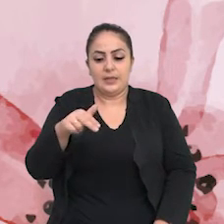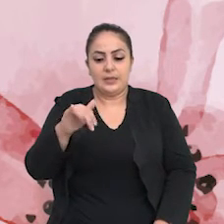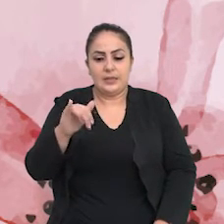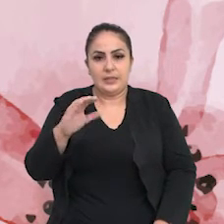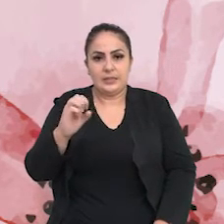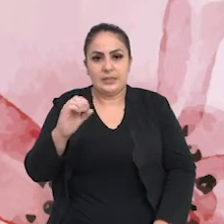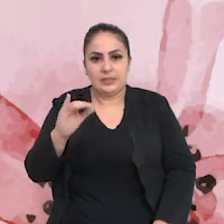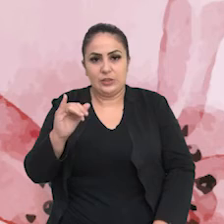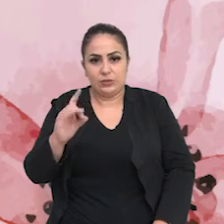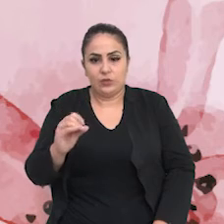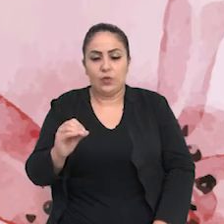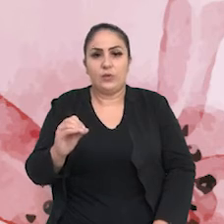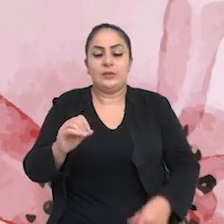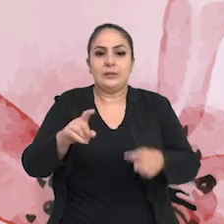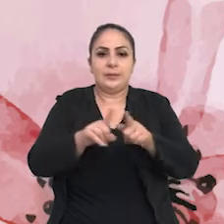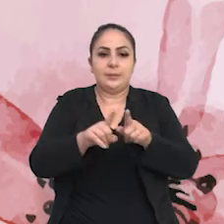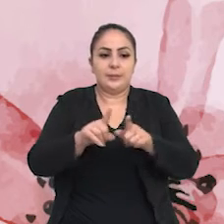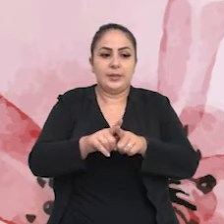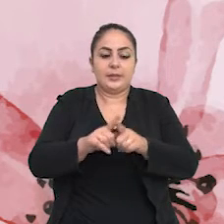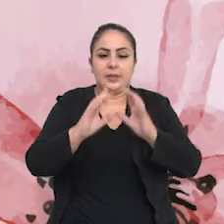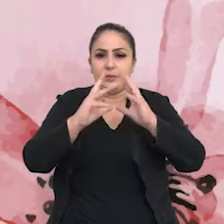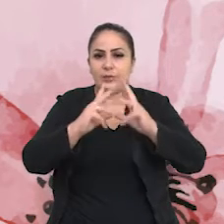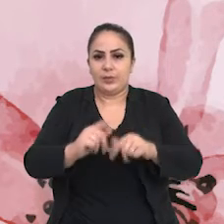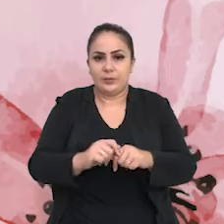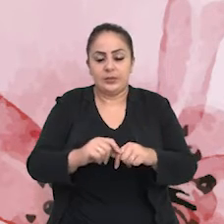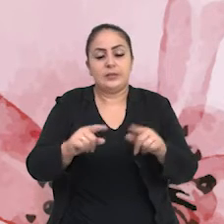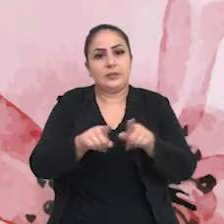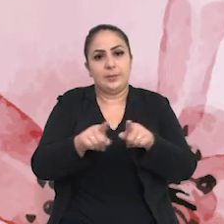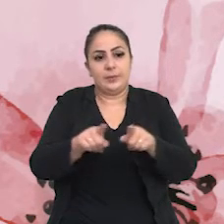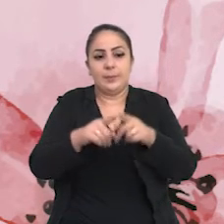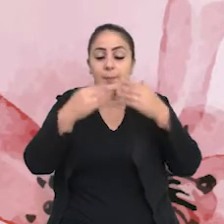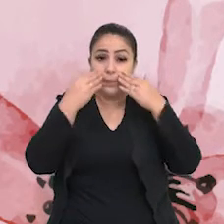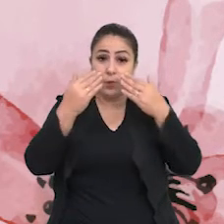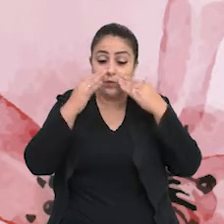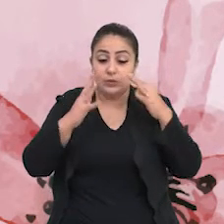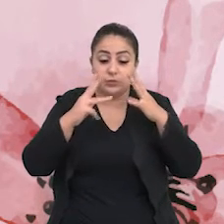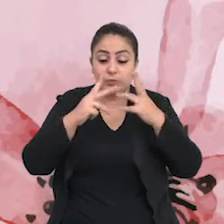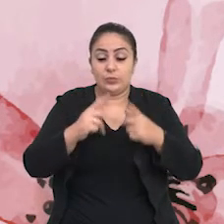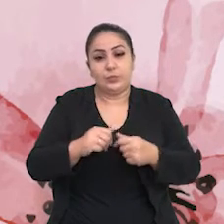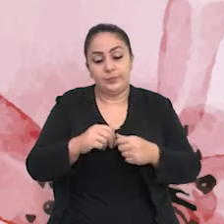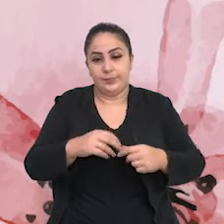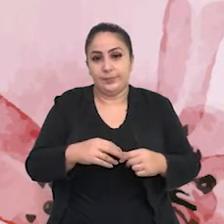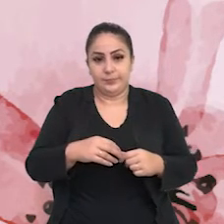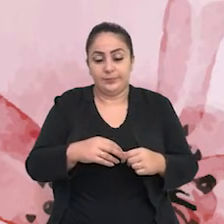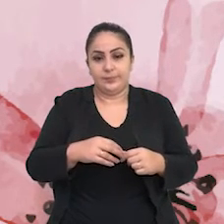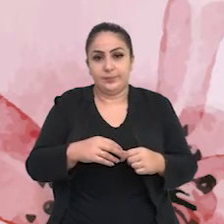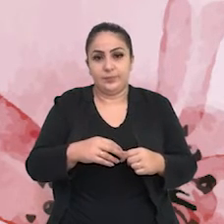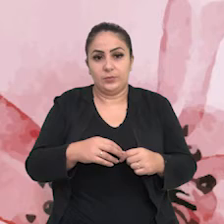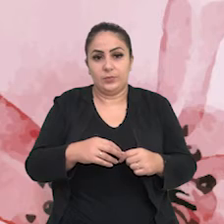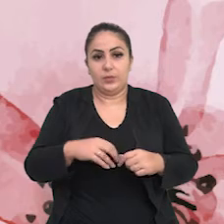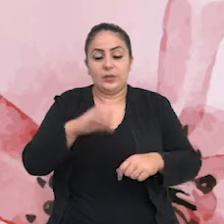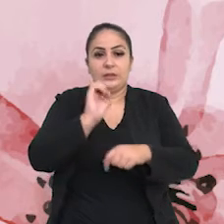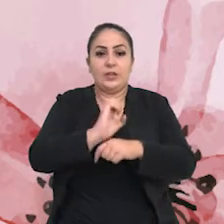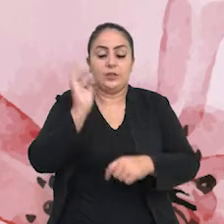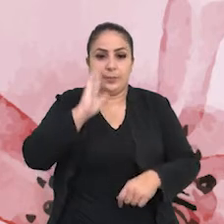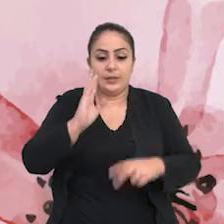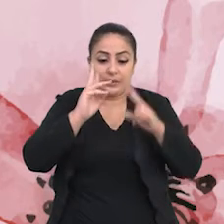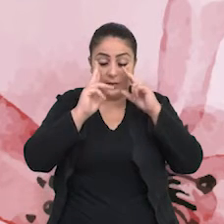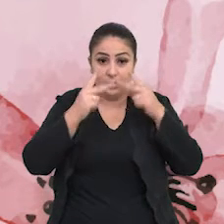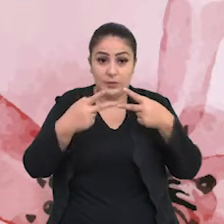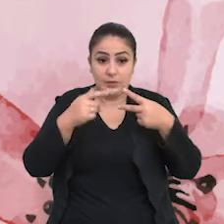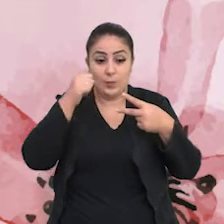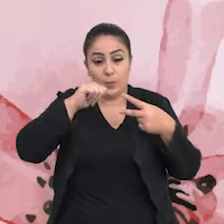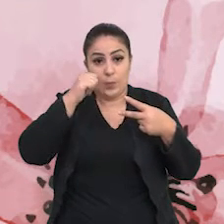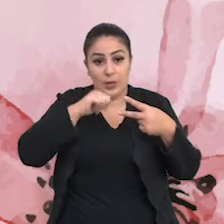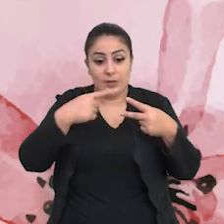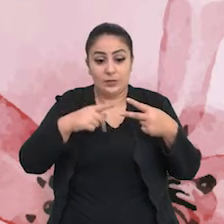qualificadora específica no delito de homicídio. E simbolicamente, né, o Estado brasileiro